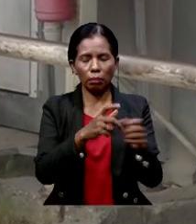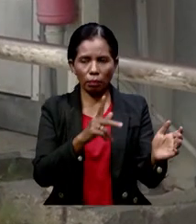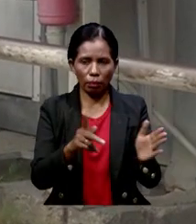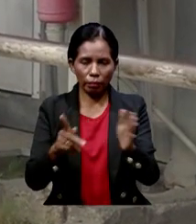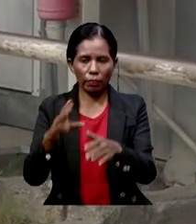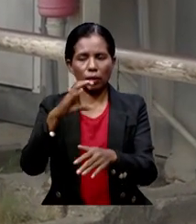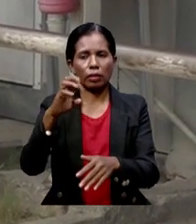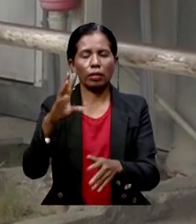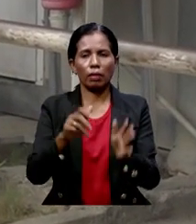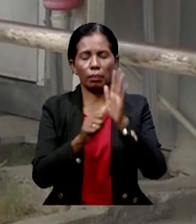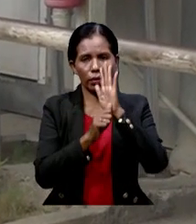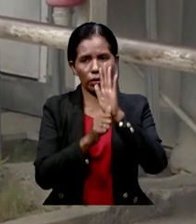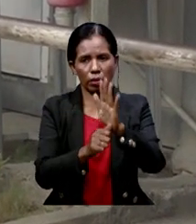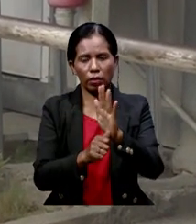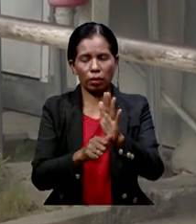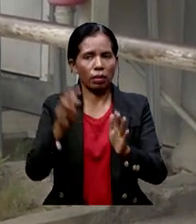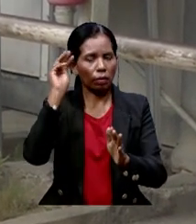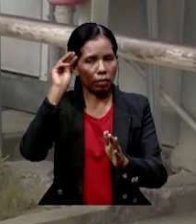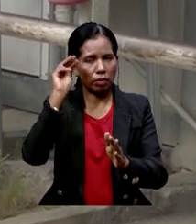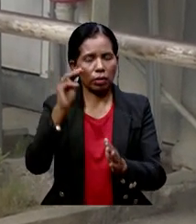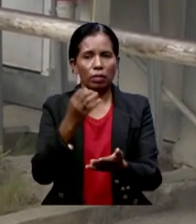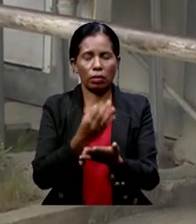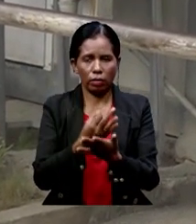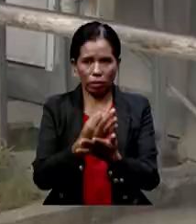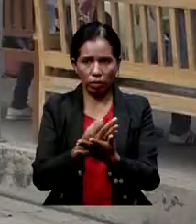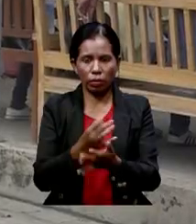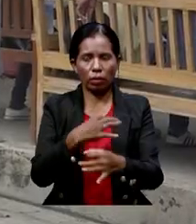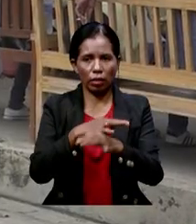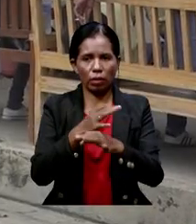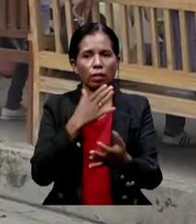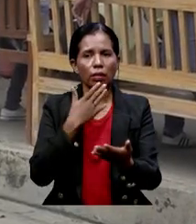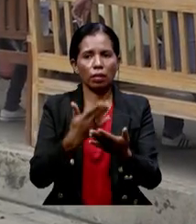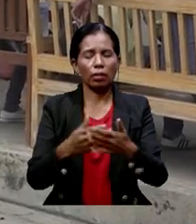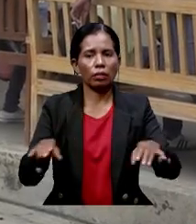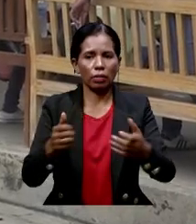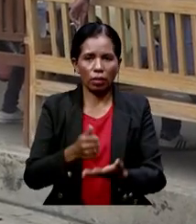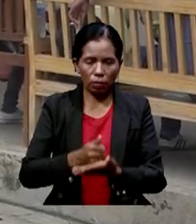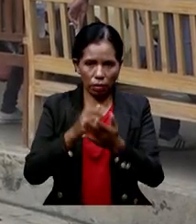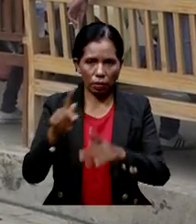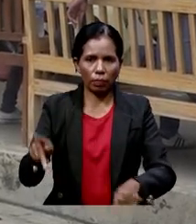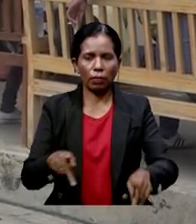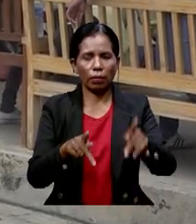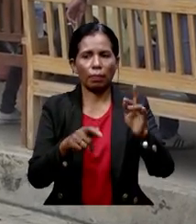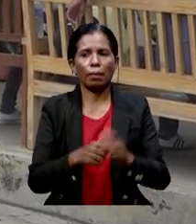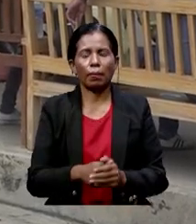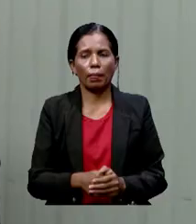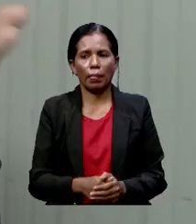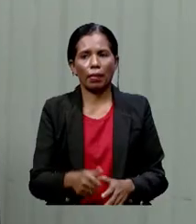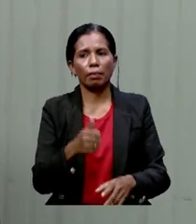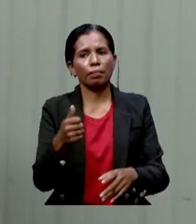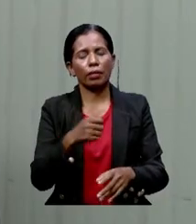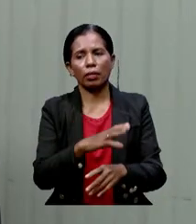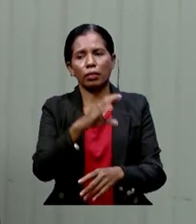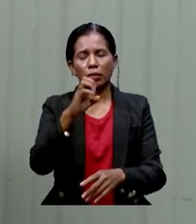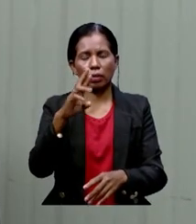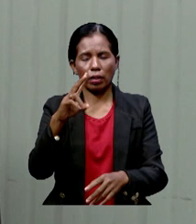serve apresentado na pedido ba Ministerio Finanzas o di hadia dia cliutan servicio atendimento público. Balu parece que esta nusama que serve